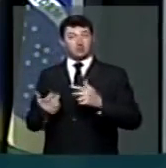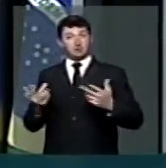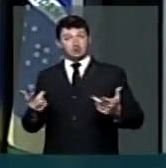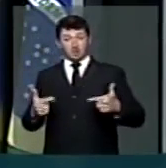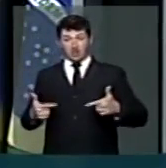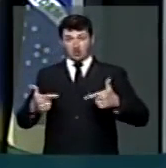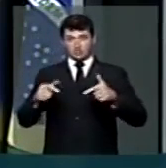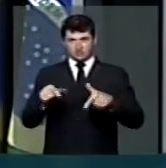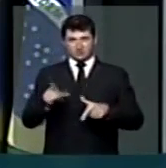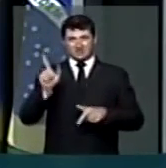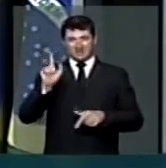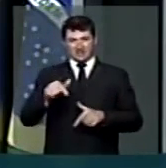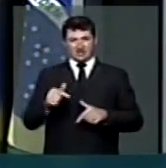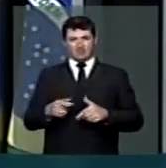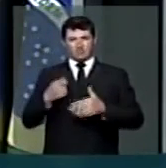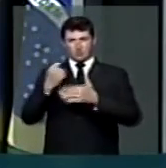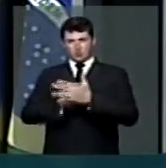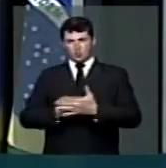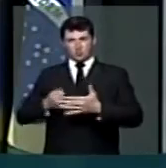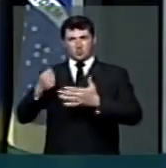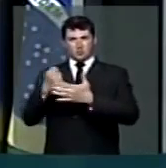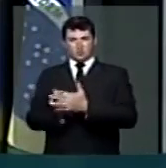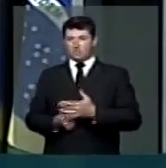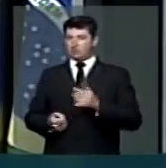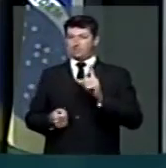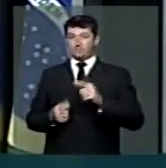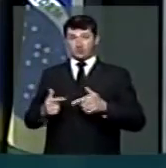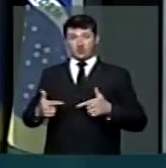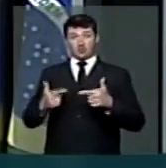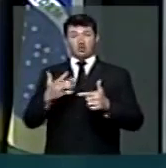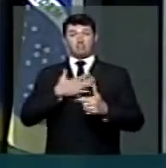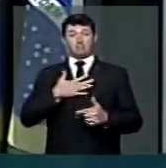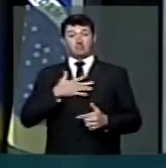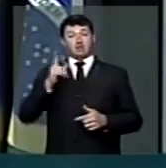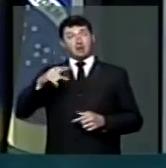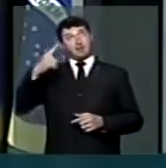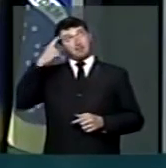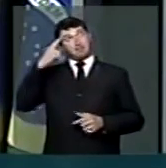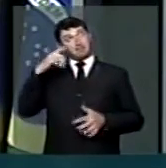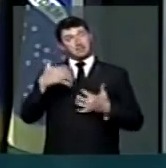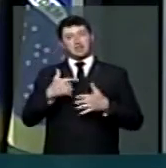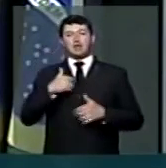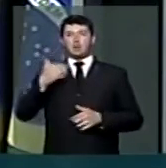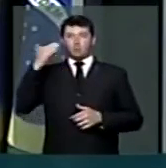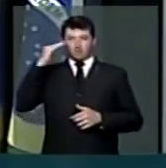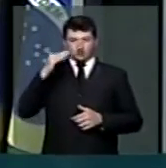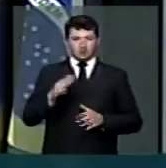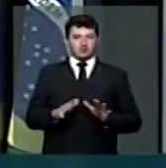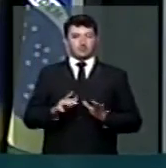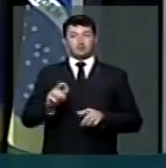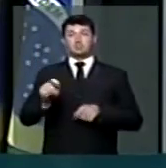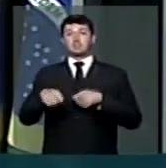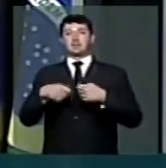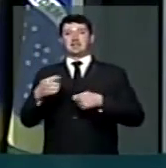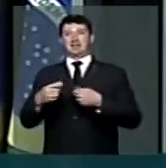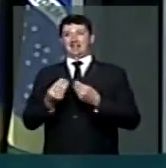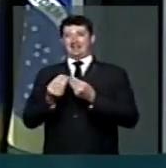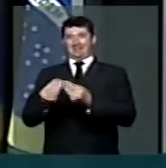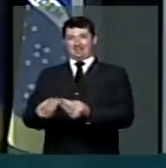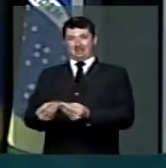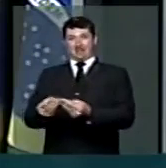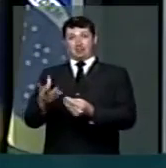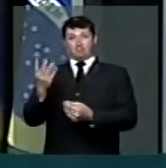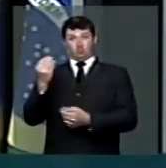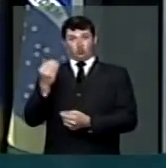atitude não é bravata. Esta atitude é uma forma de pensar. Eu entendo que a quem muito é dado, muito é